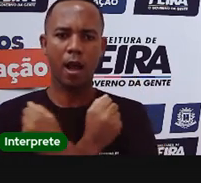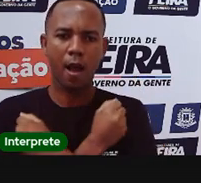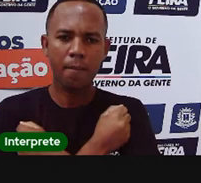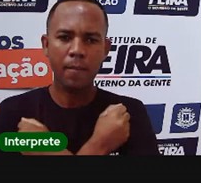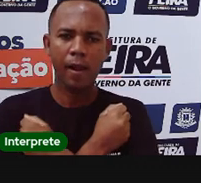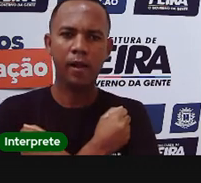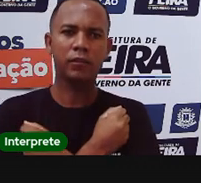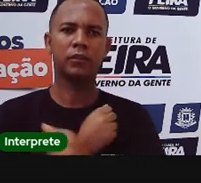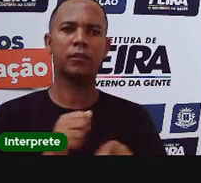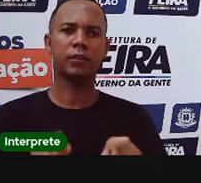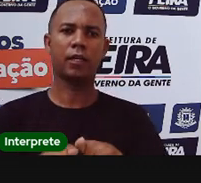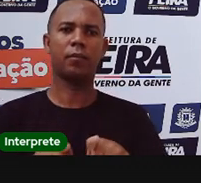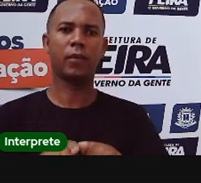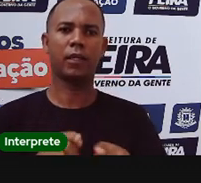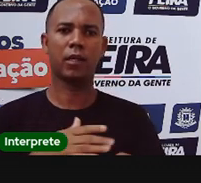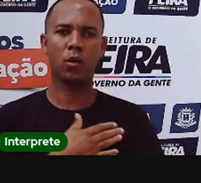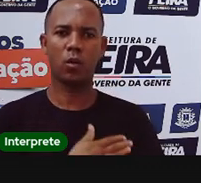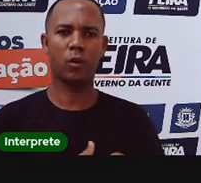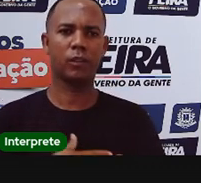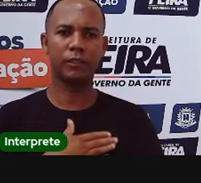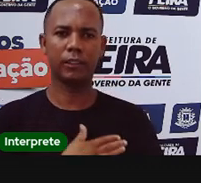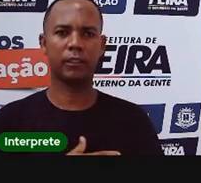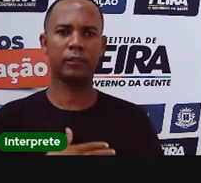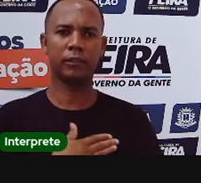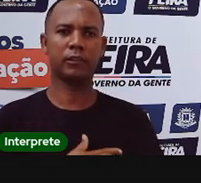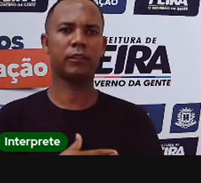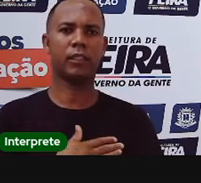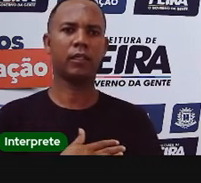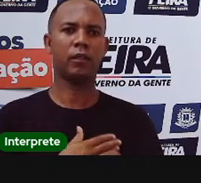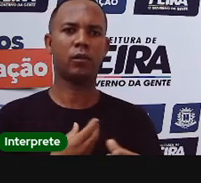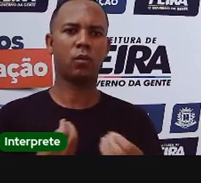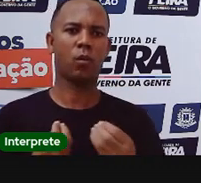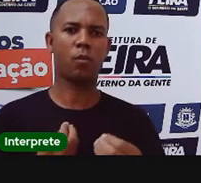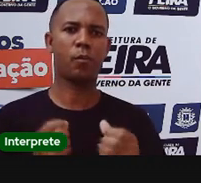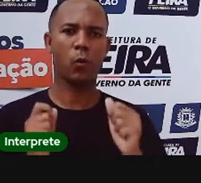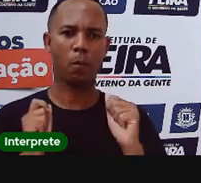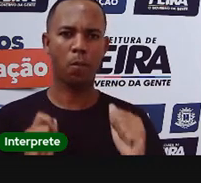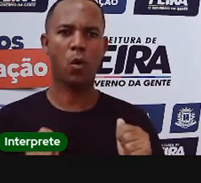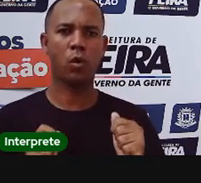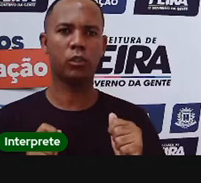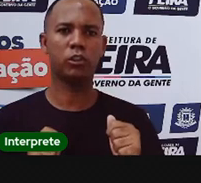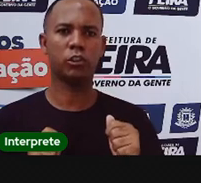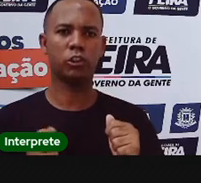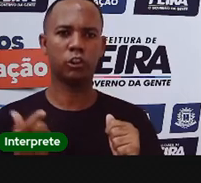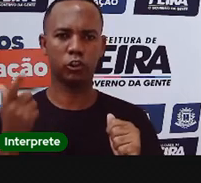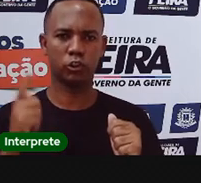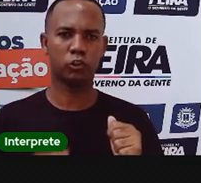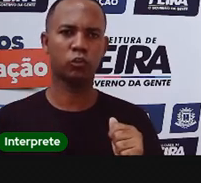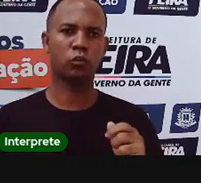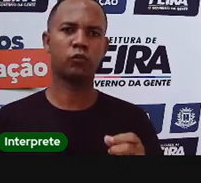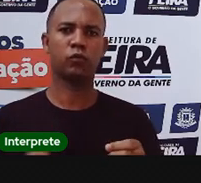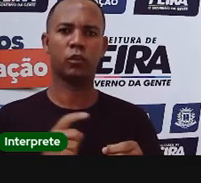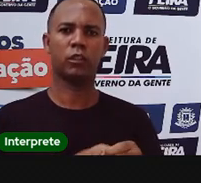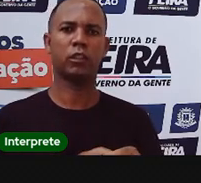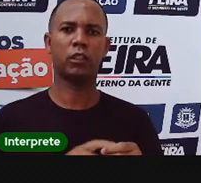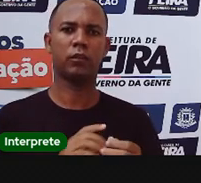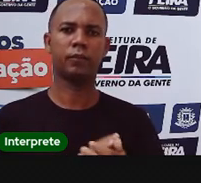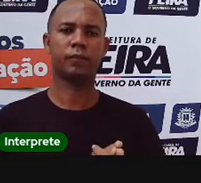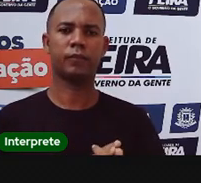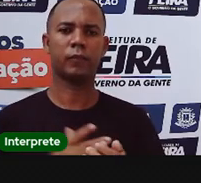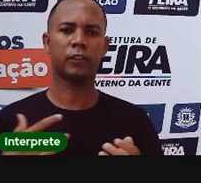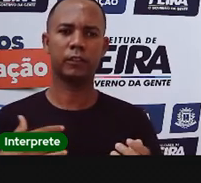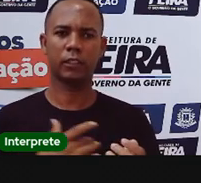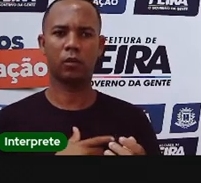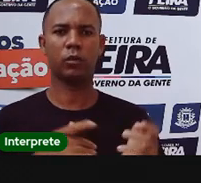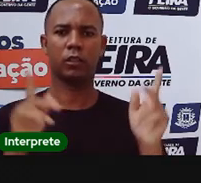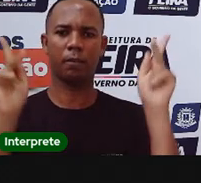que a gente gostaria que acontecesse, mas como ele pode ser ressignificado, certo? Votos de saúde e